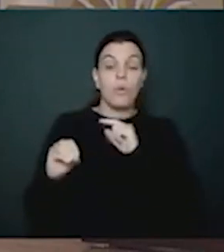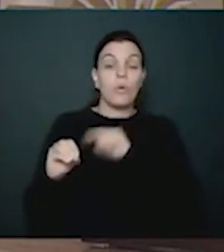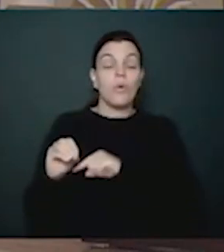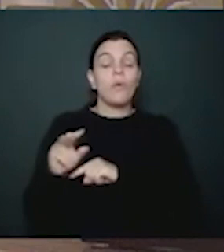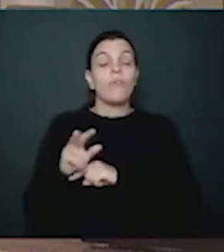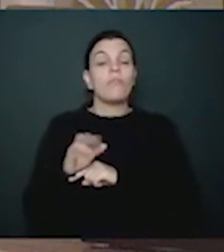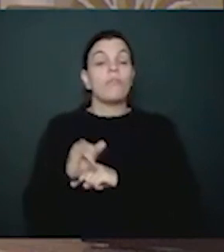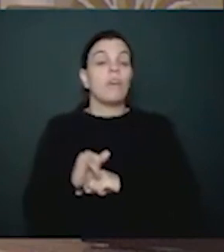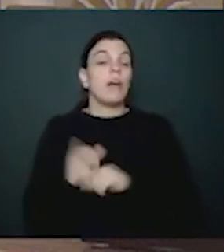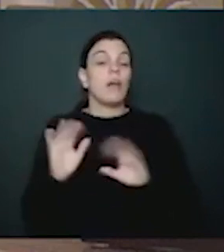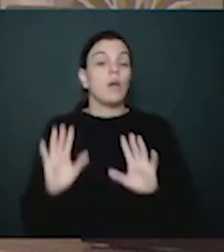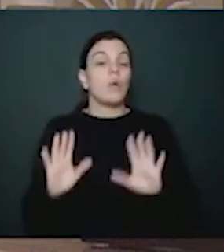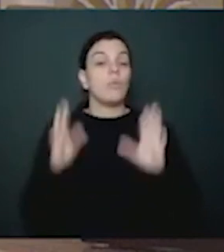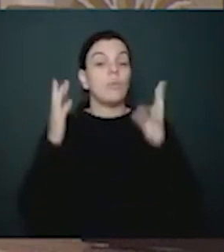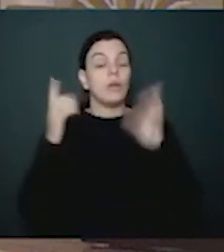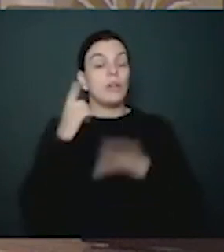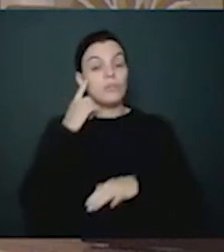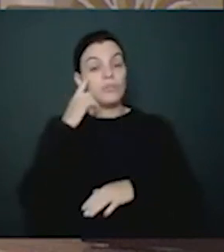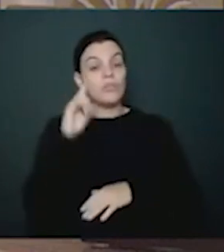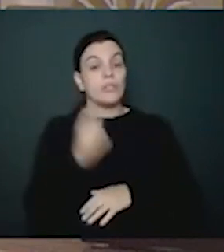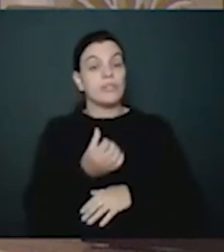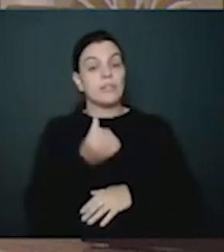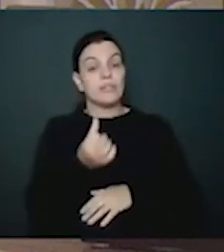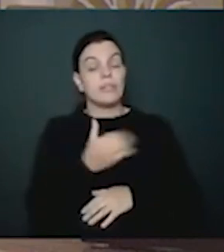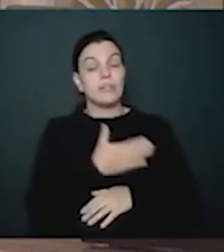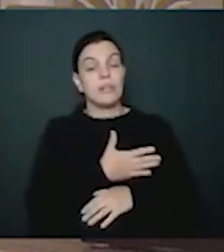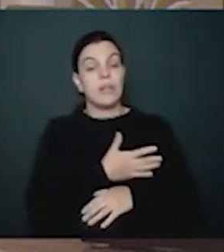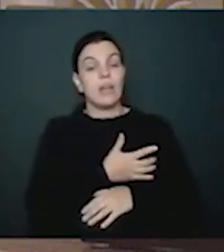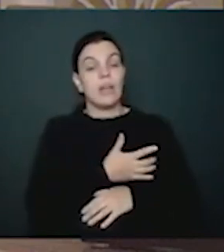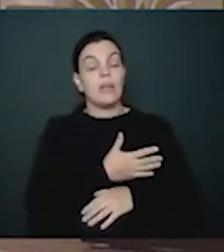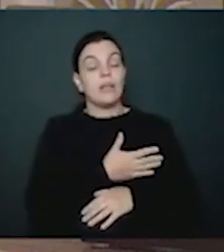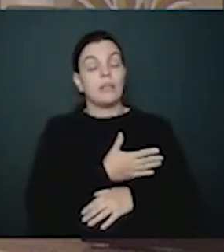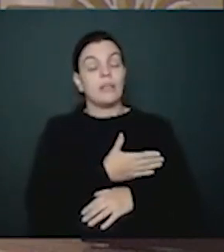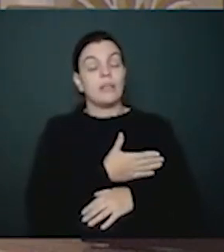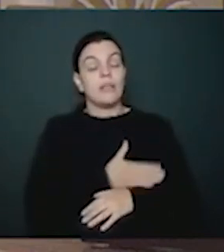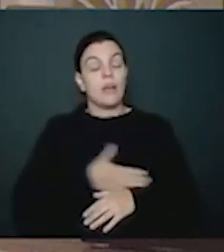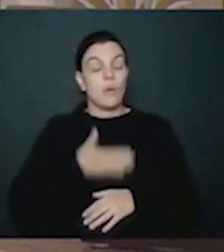na semana do dia 6 de agosto.